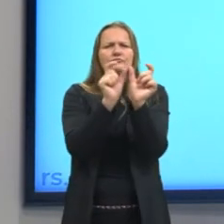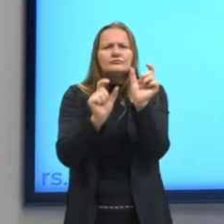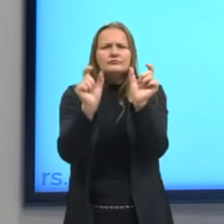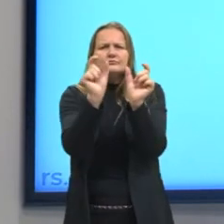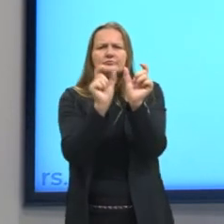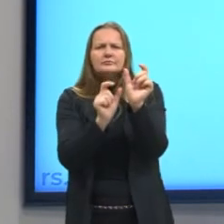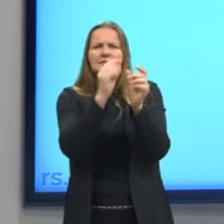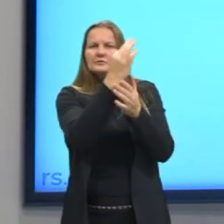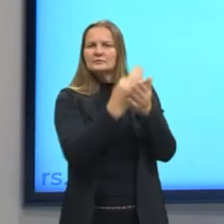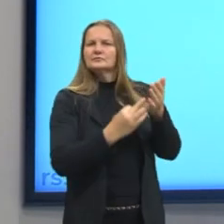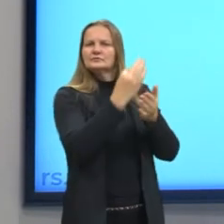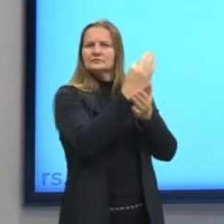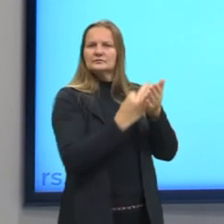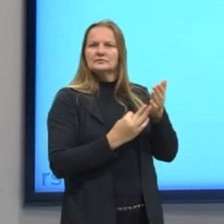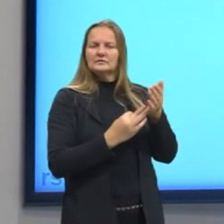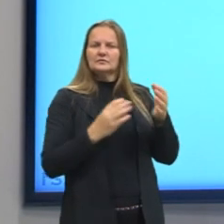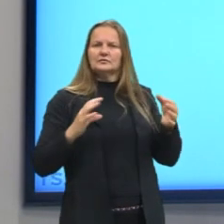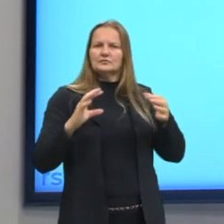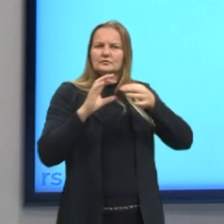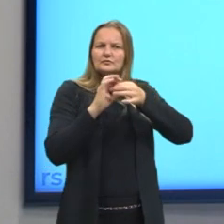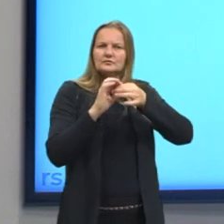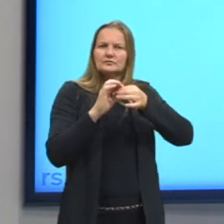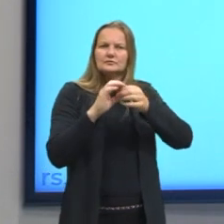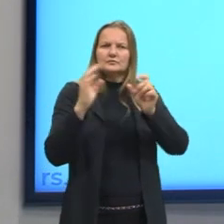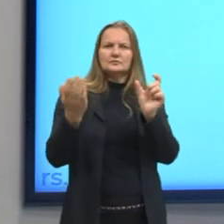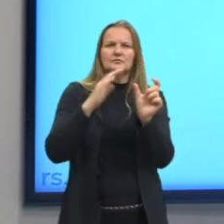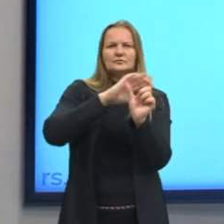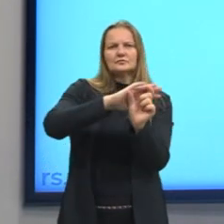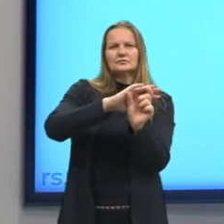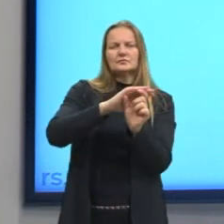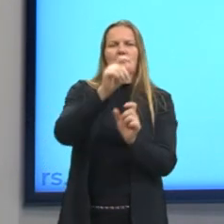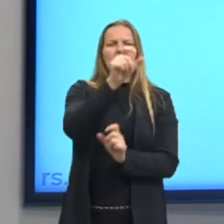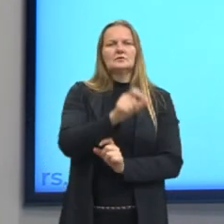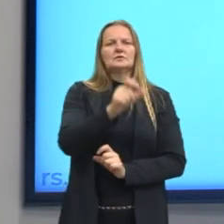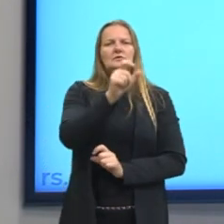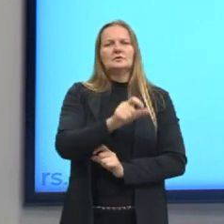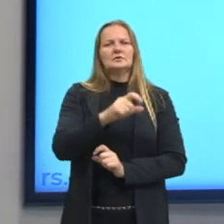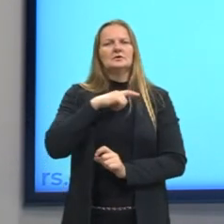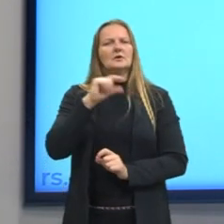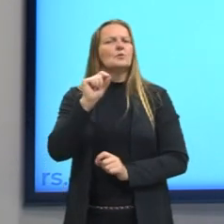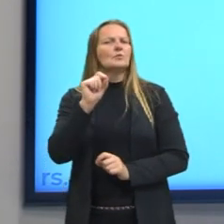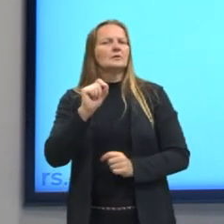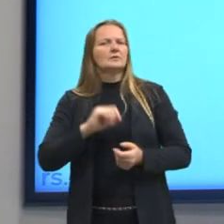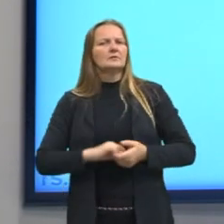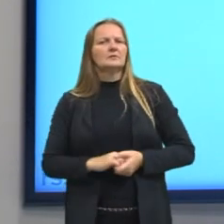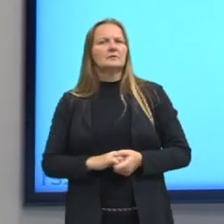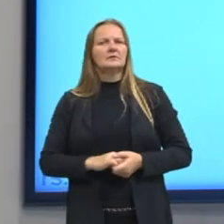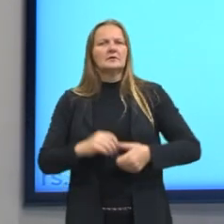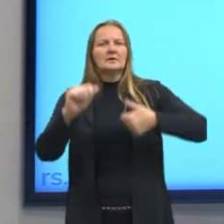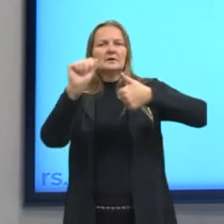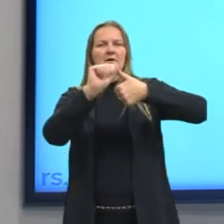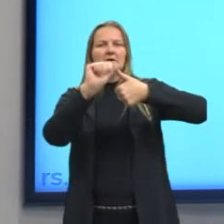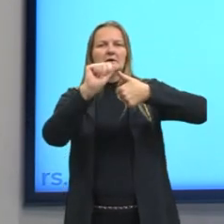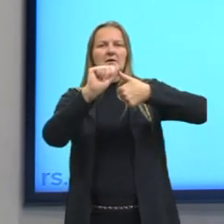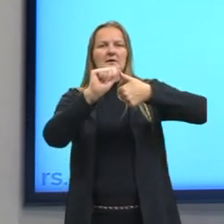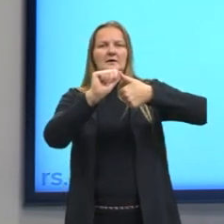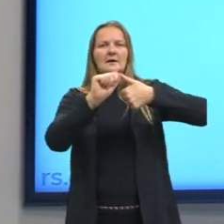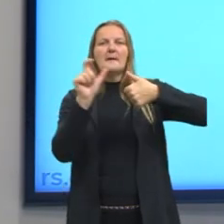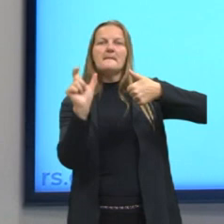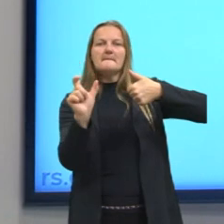do texto em que a coesão por elipse do sujeito é a letra a a